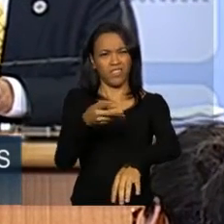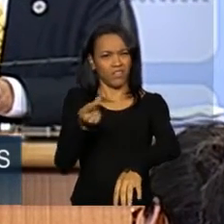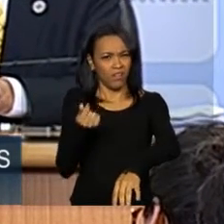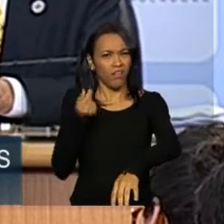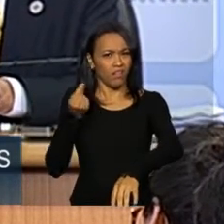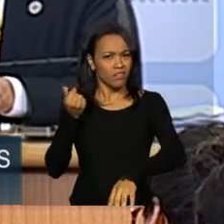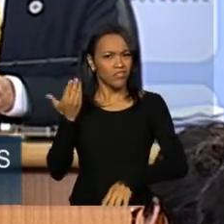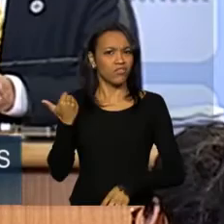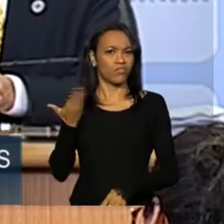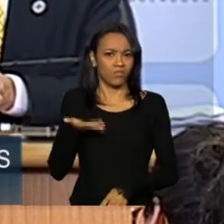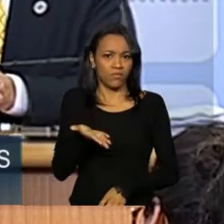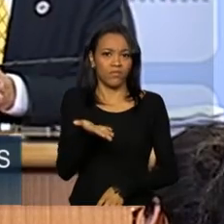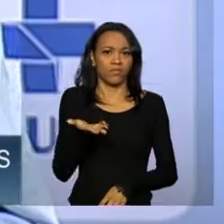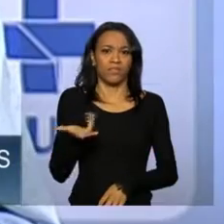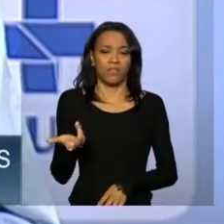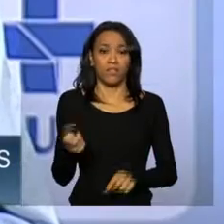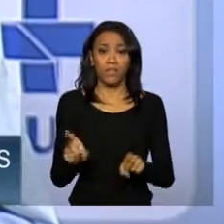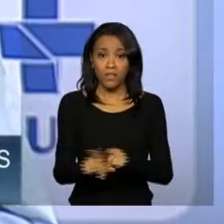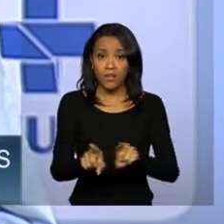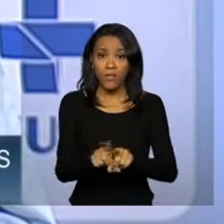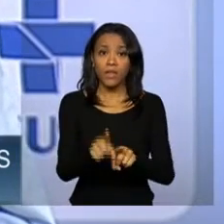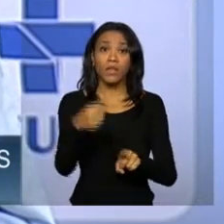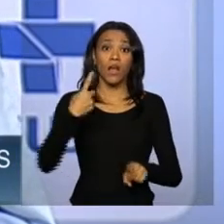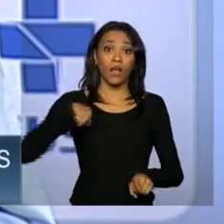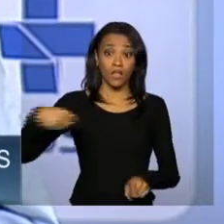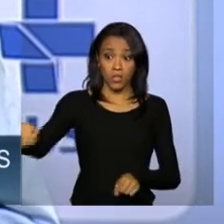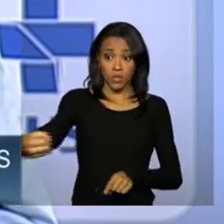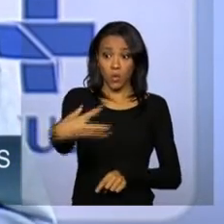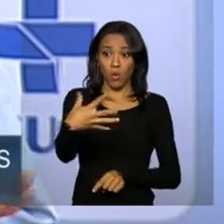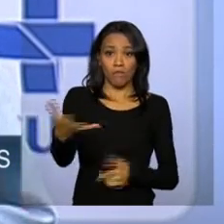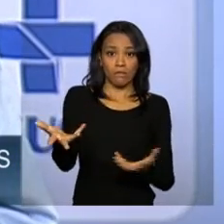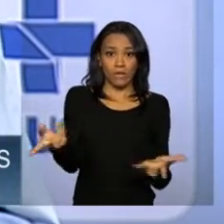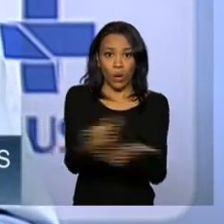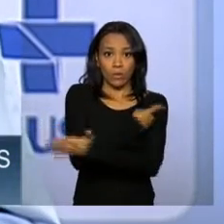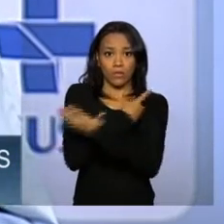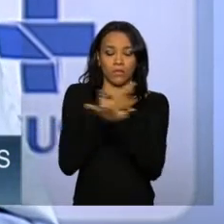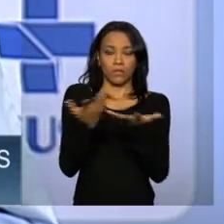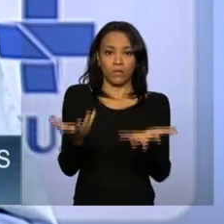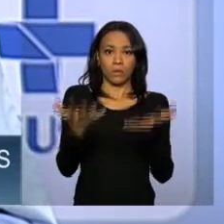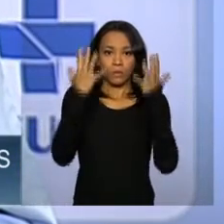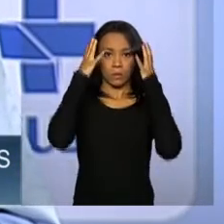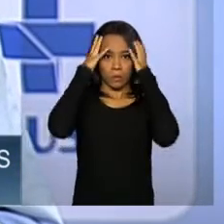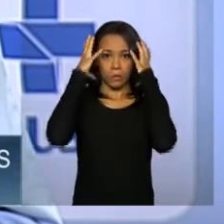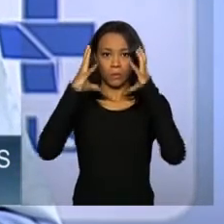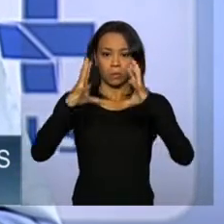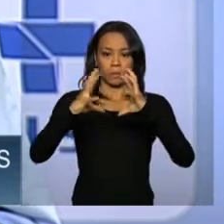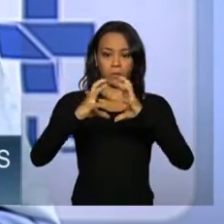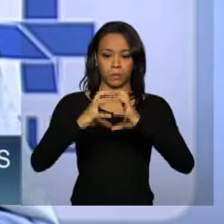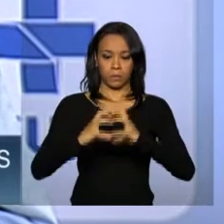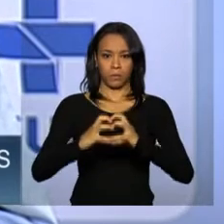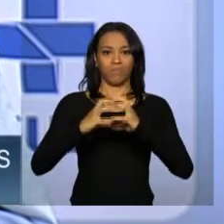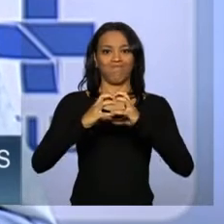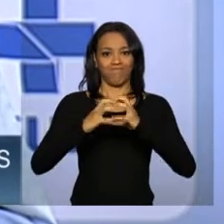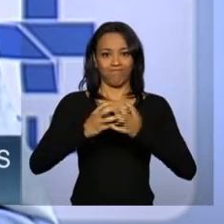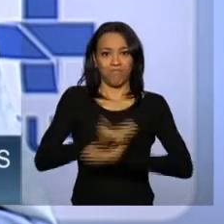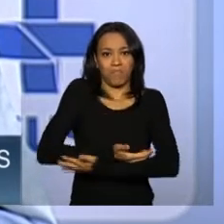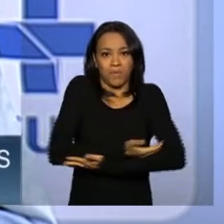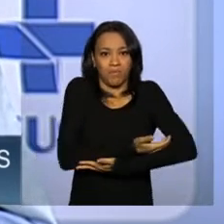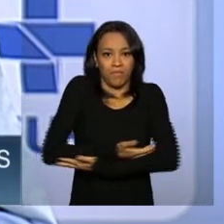e, particularmente, a nossa nova ameaça que já vem trazendo tantos transtornos